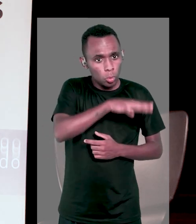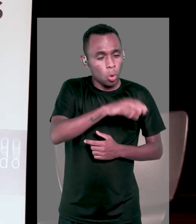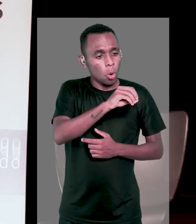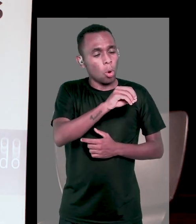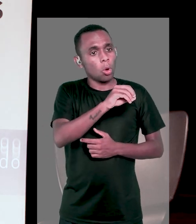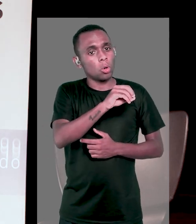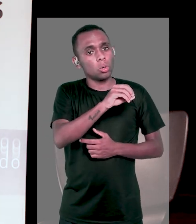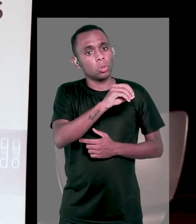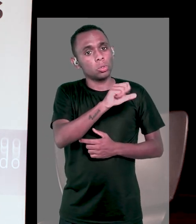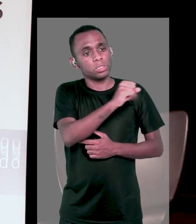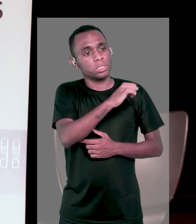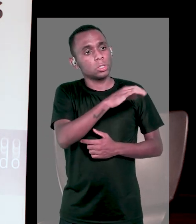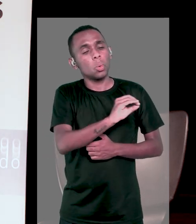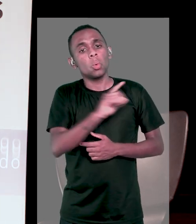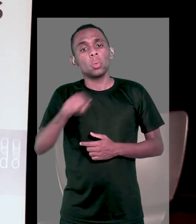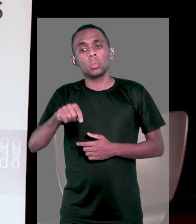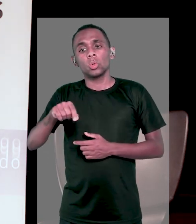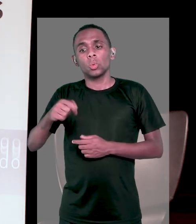a criação e o pensamento